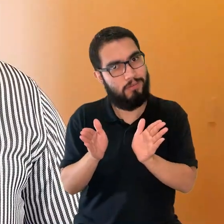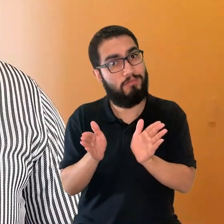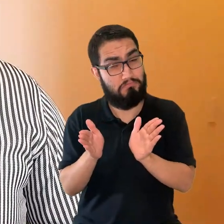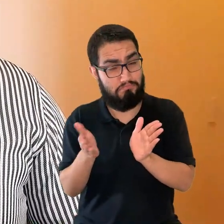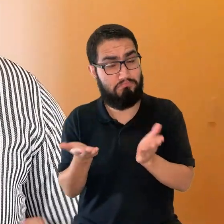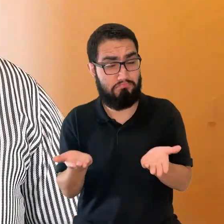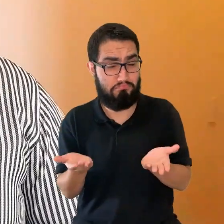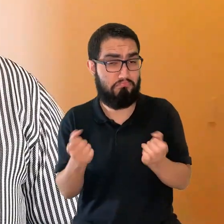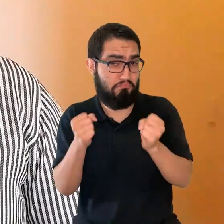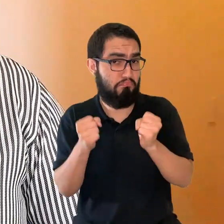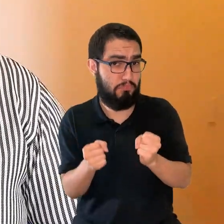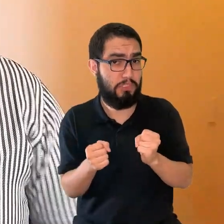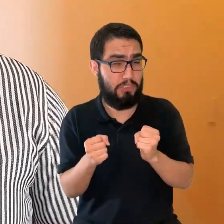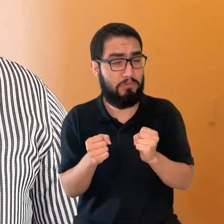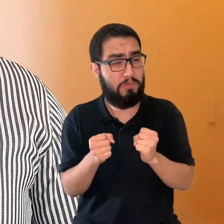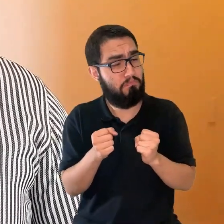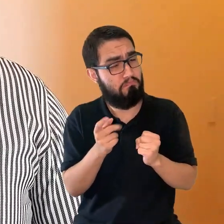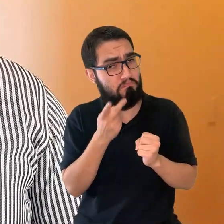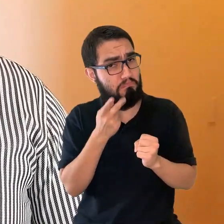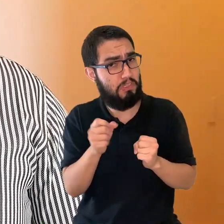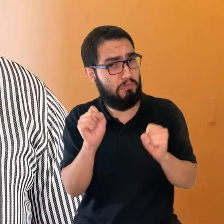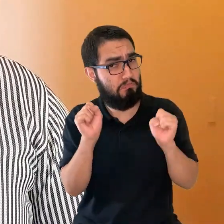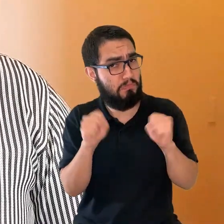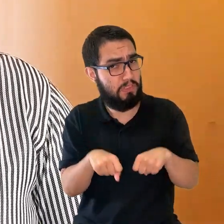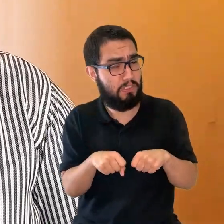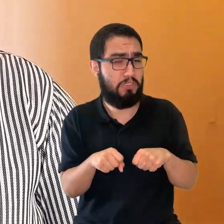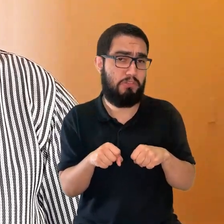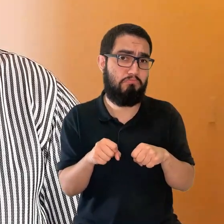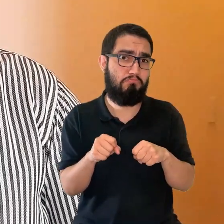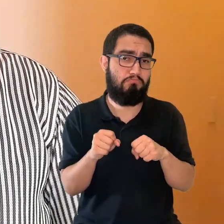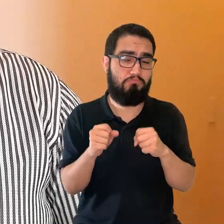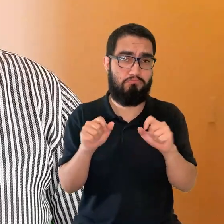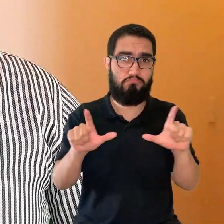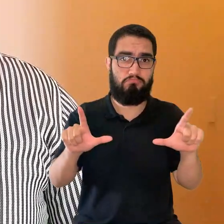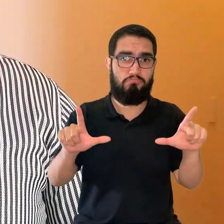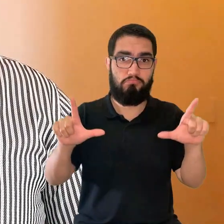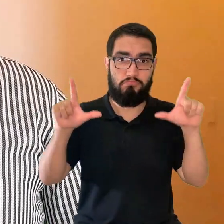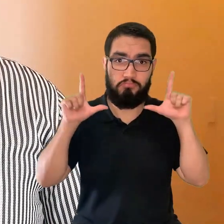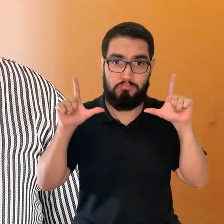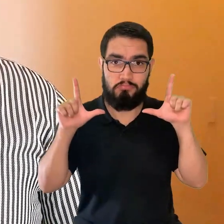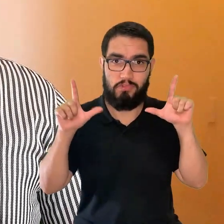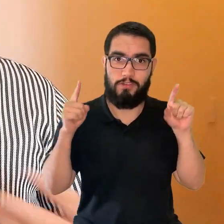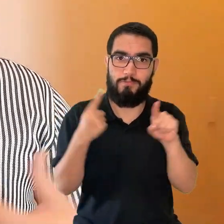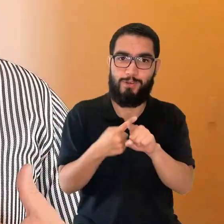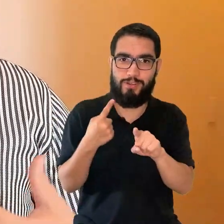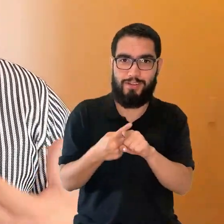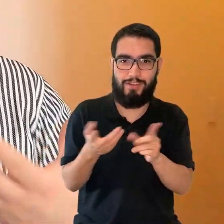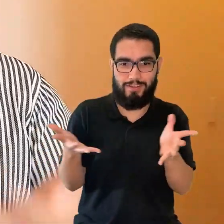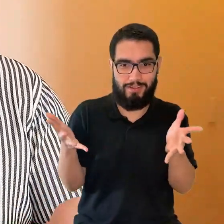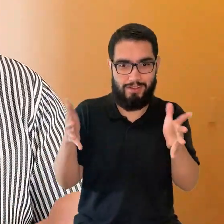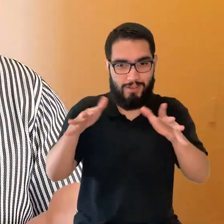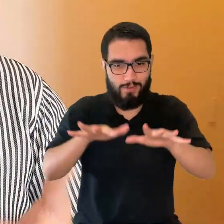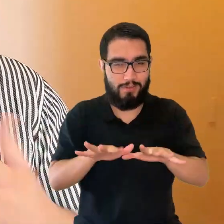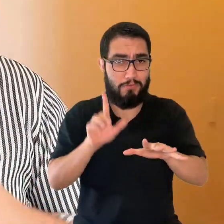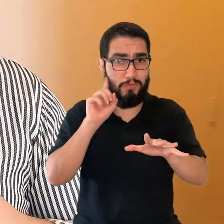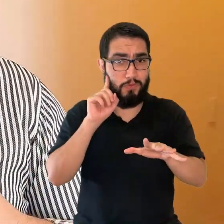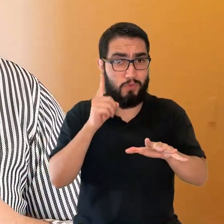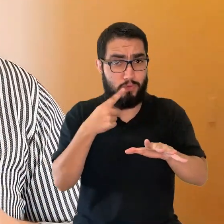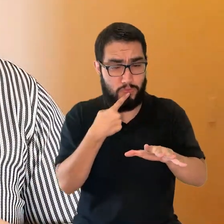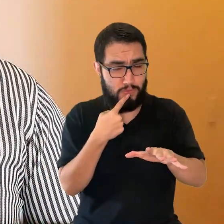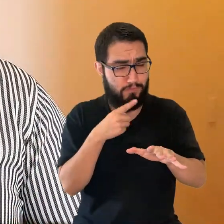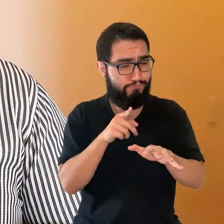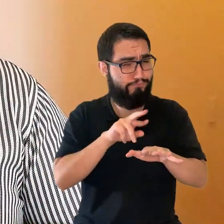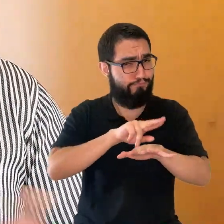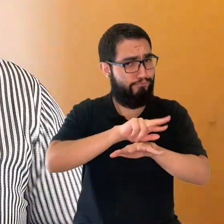coisas. Então, nós podemos dizer sim que é uma profissão que está em evidência por conta da inclusão dos